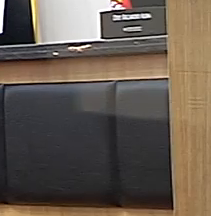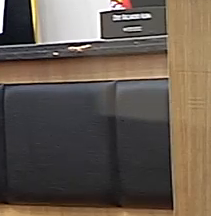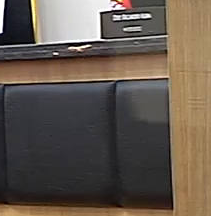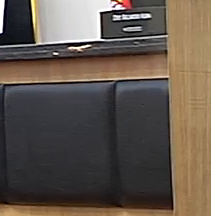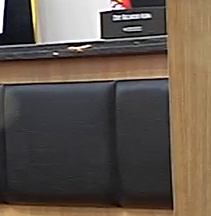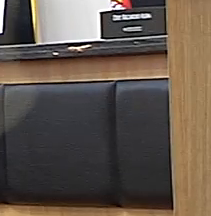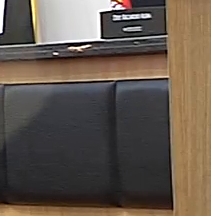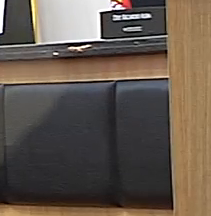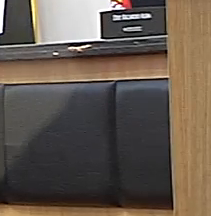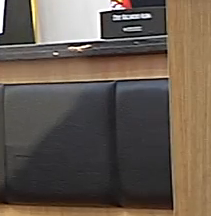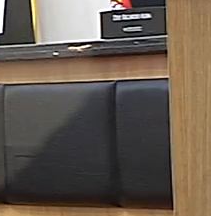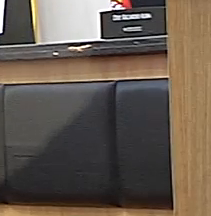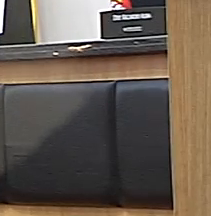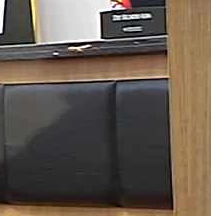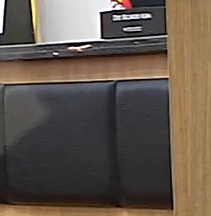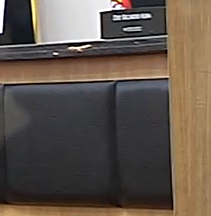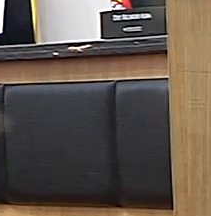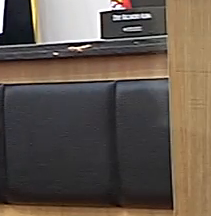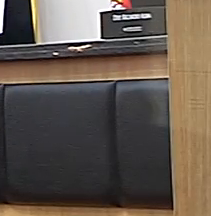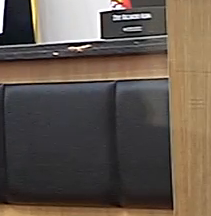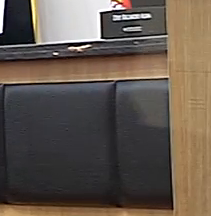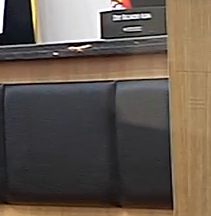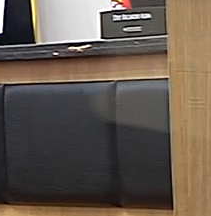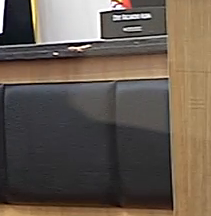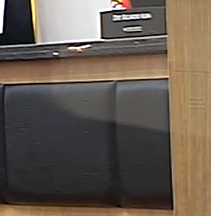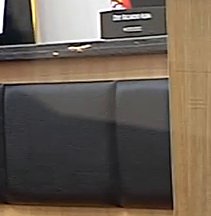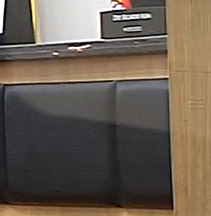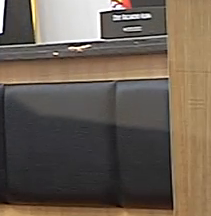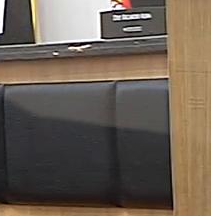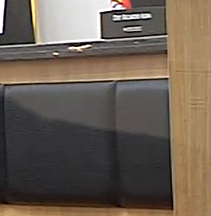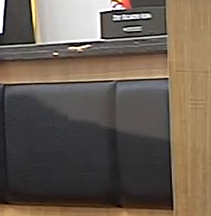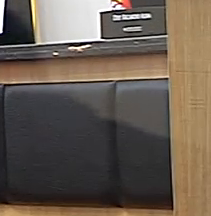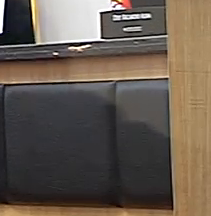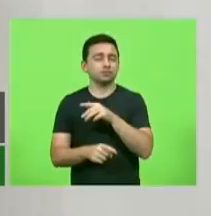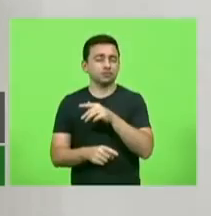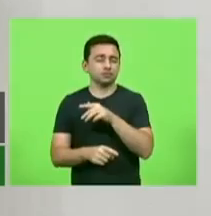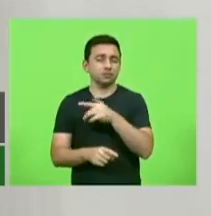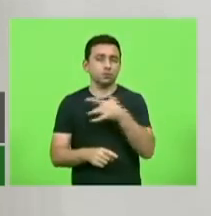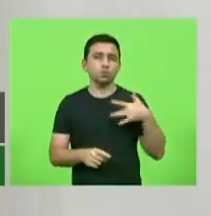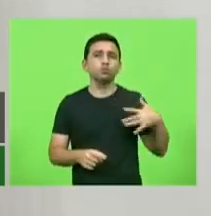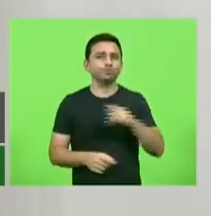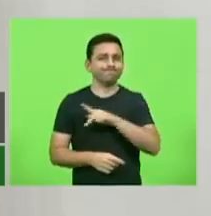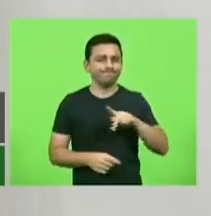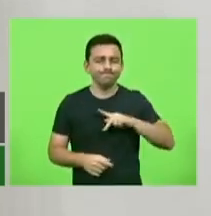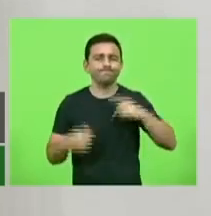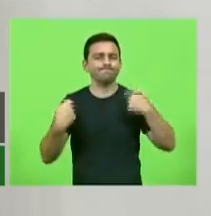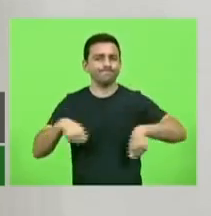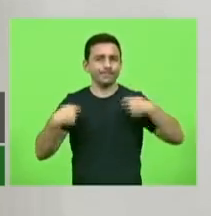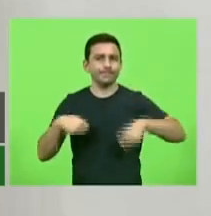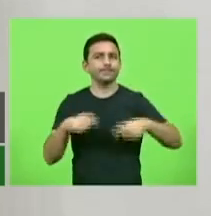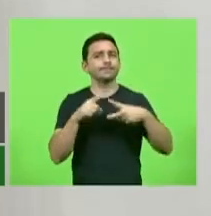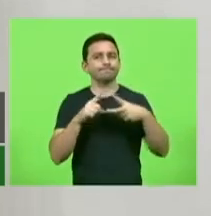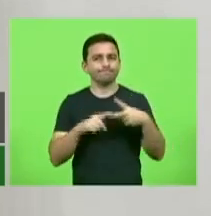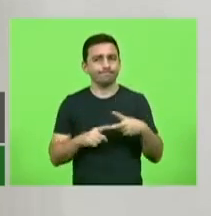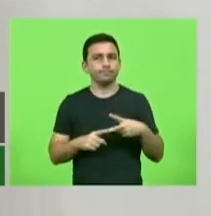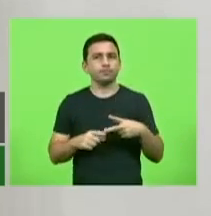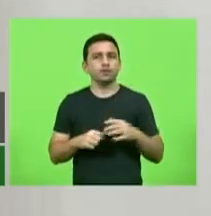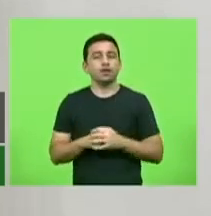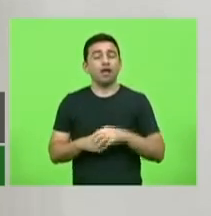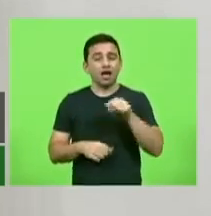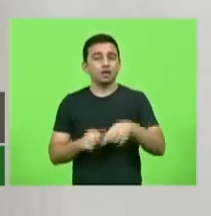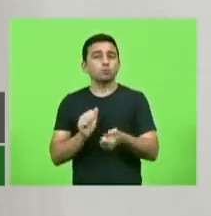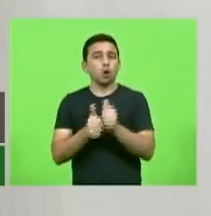revise a portaria que atualmente impede a prática de algumas modalidades de esporte é saúde é